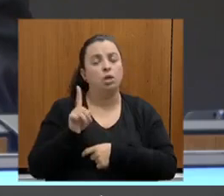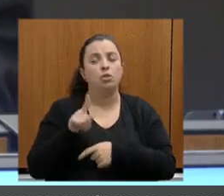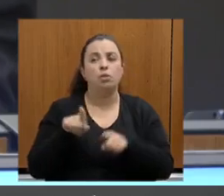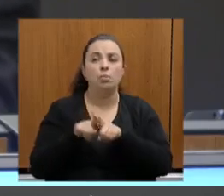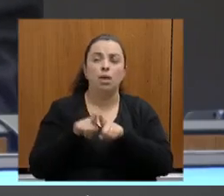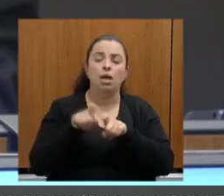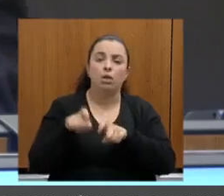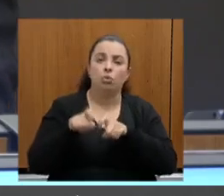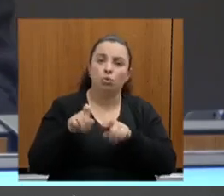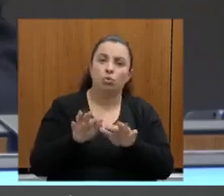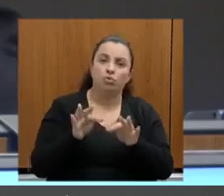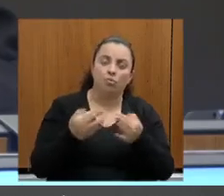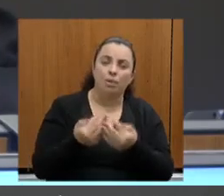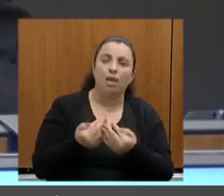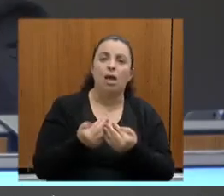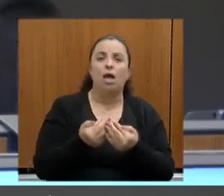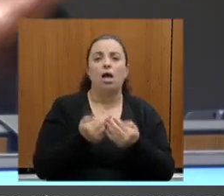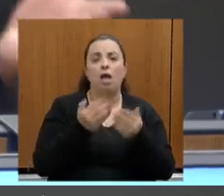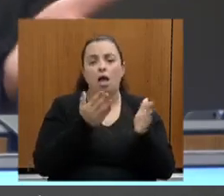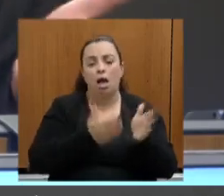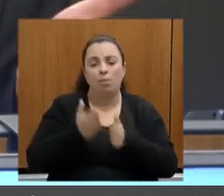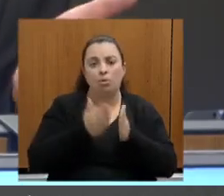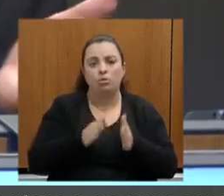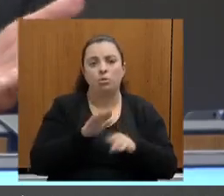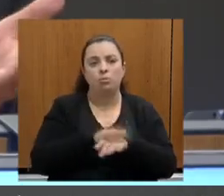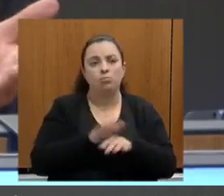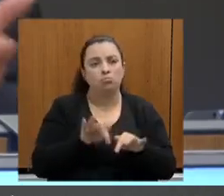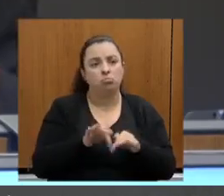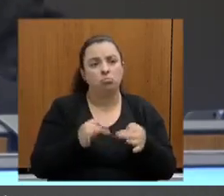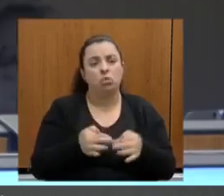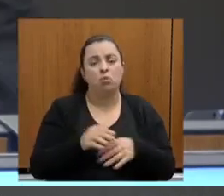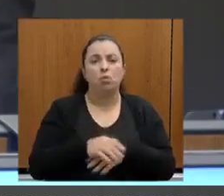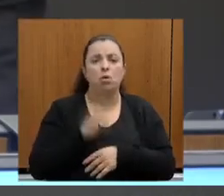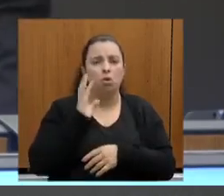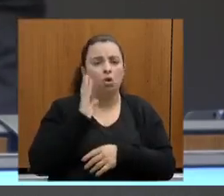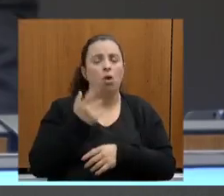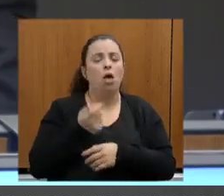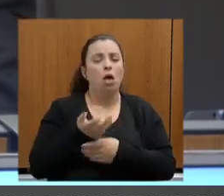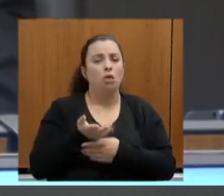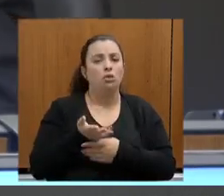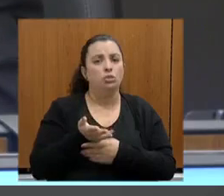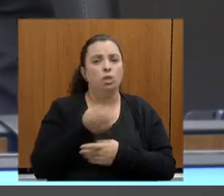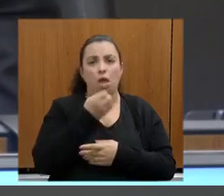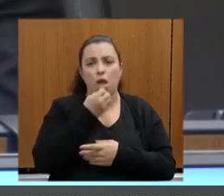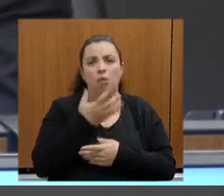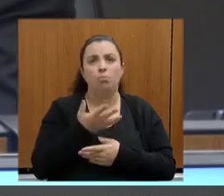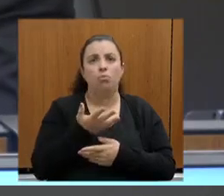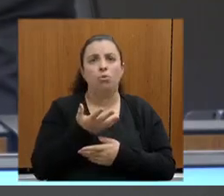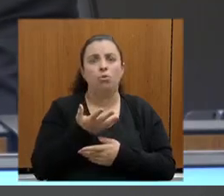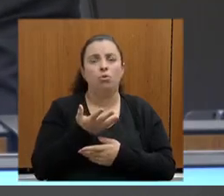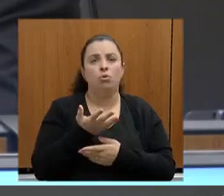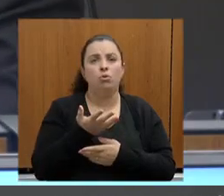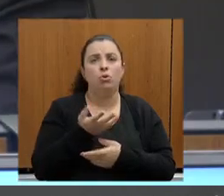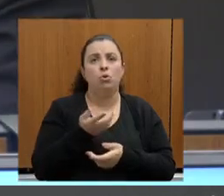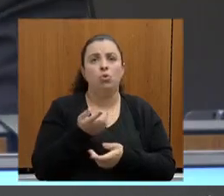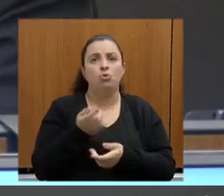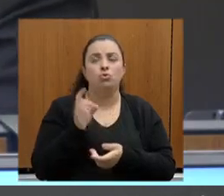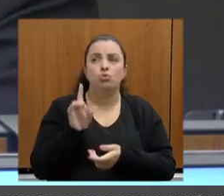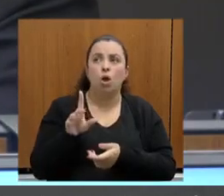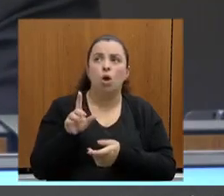Familiar também é pequeno produção Não vejo porque em vez de seu agronegócio